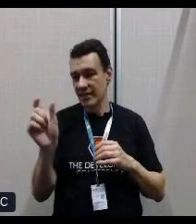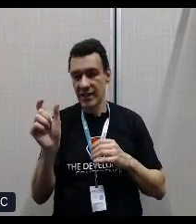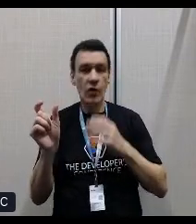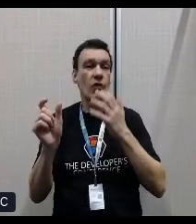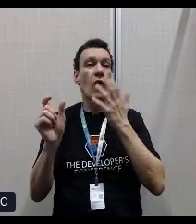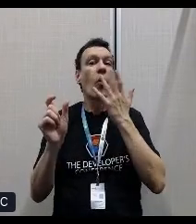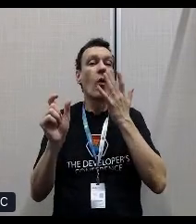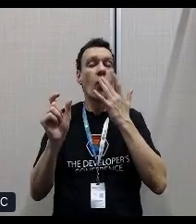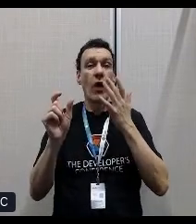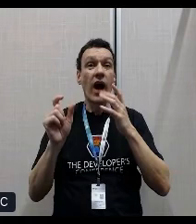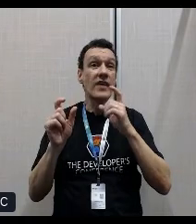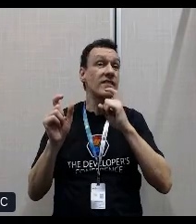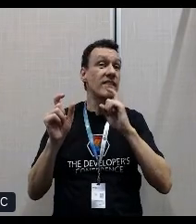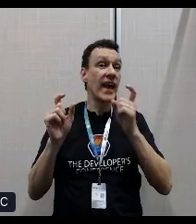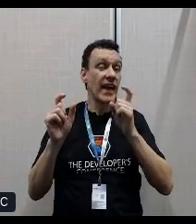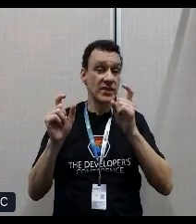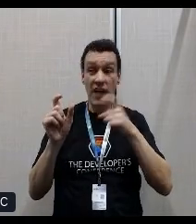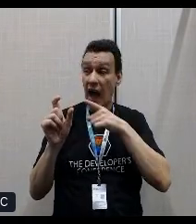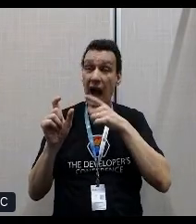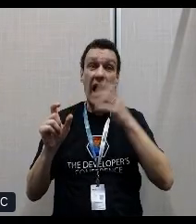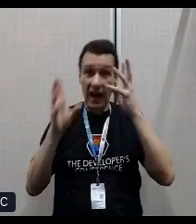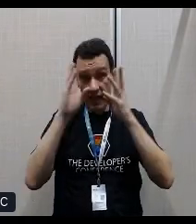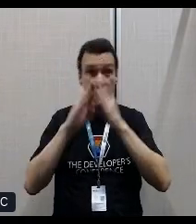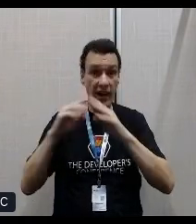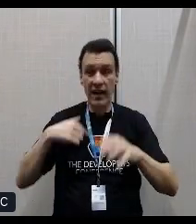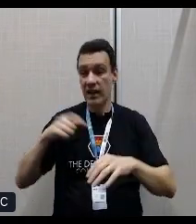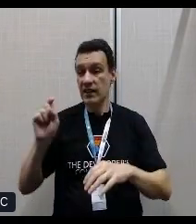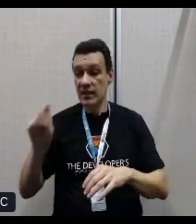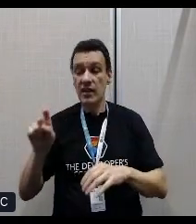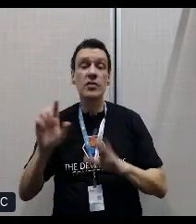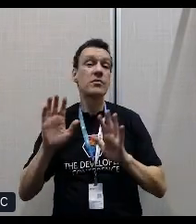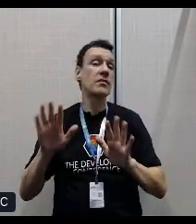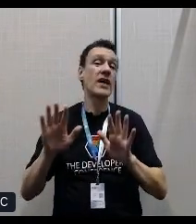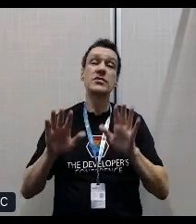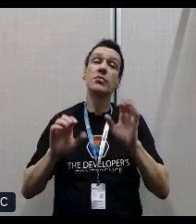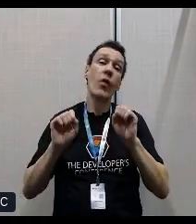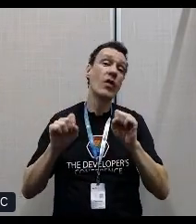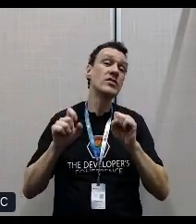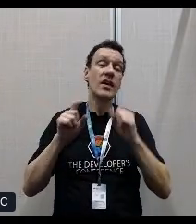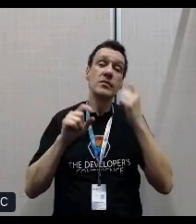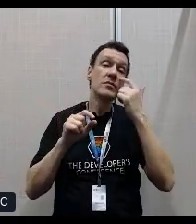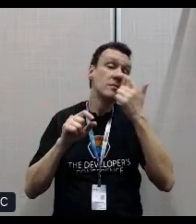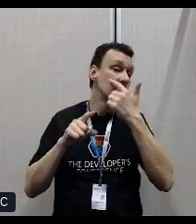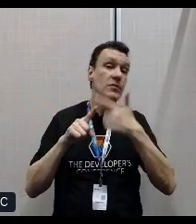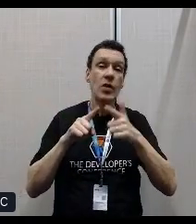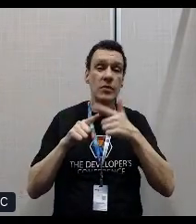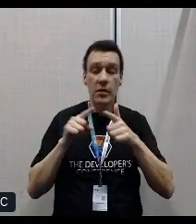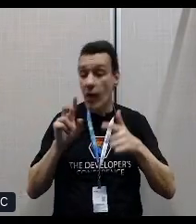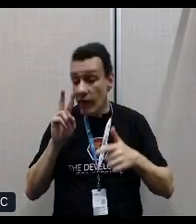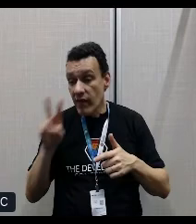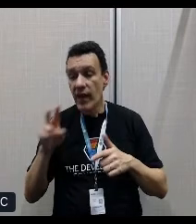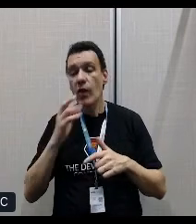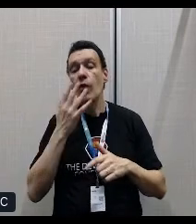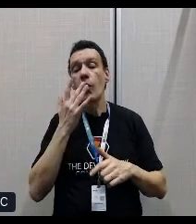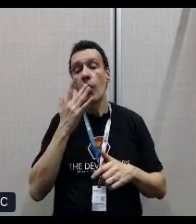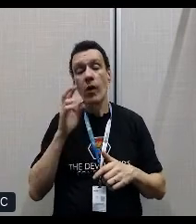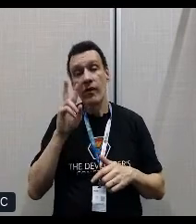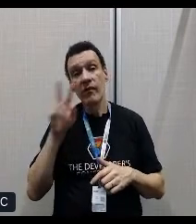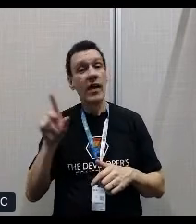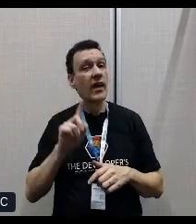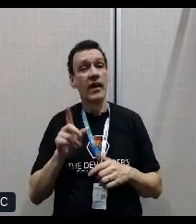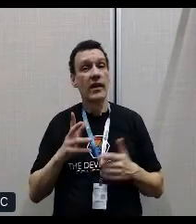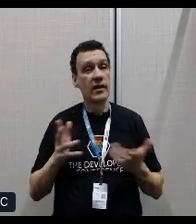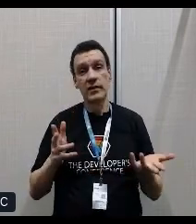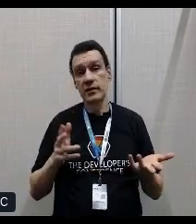também o mesmo print, só que aparecendo uma cor diferente. E o daltonismo ele afeta